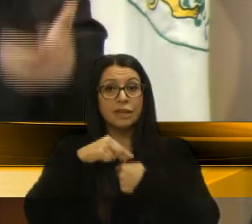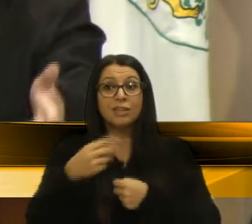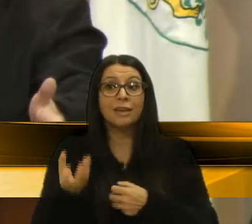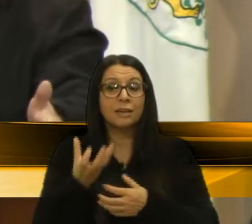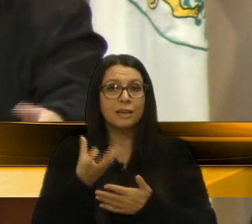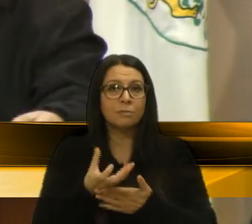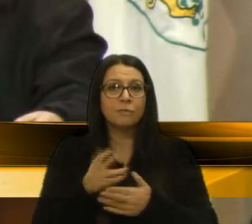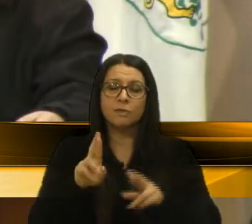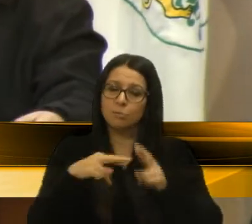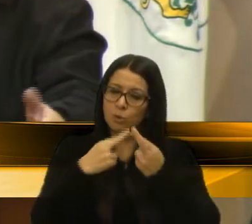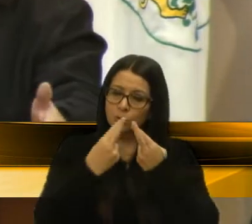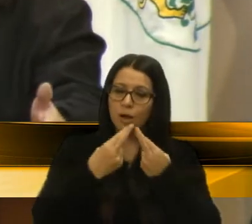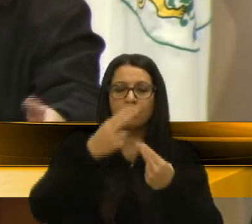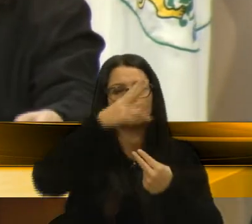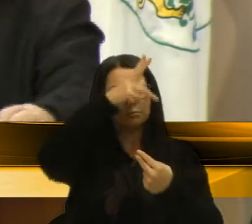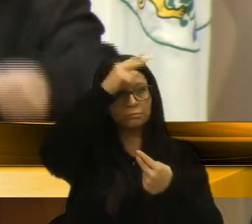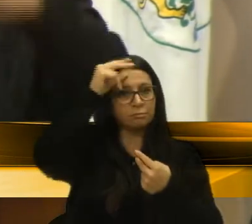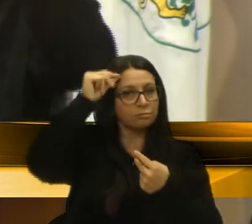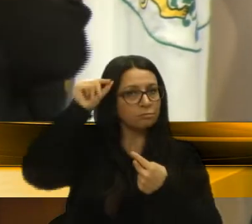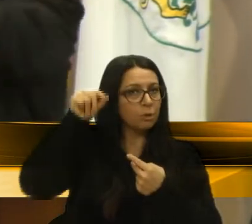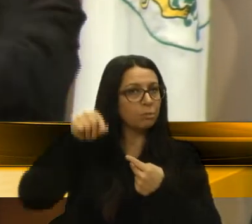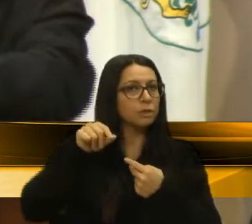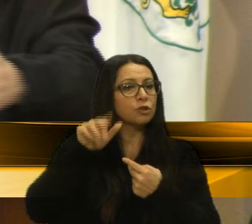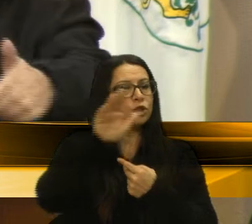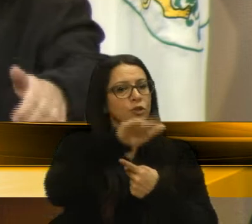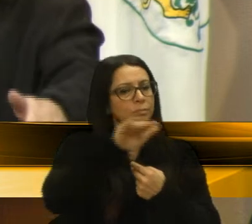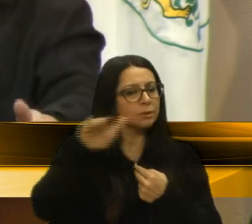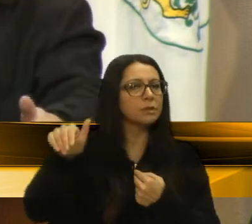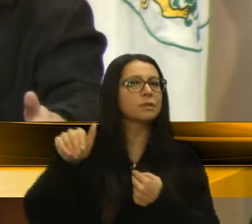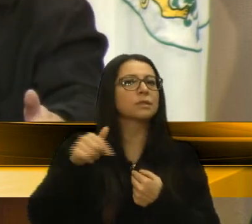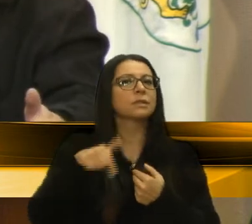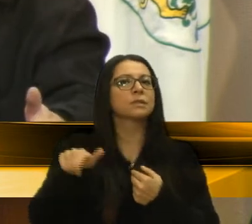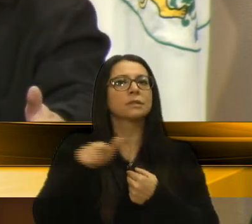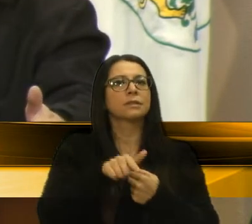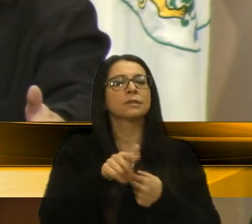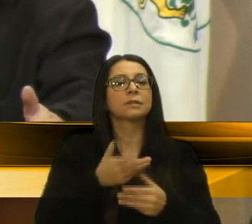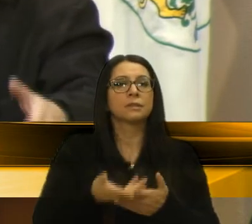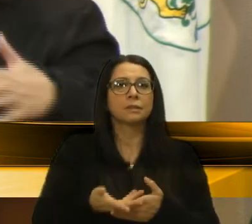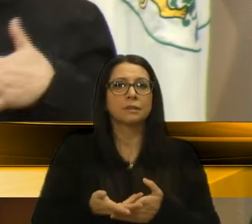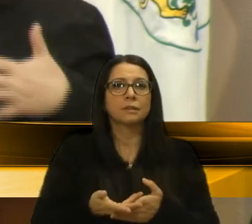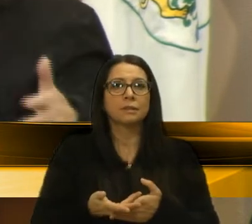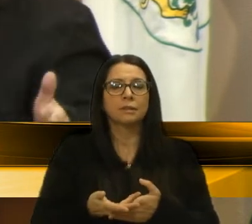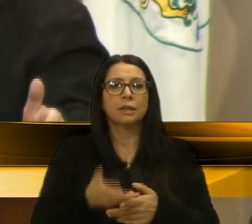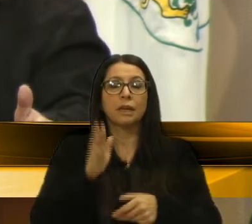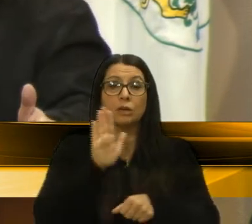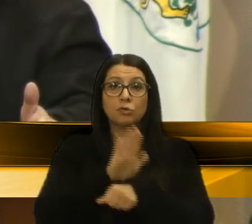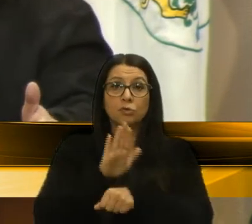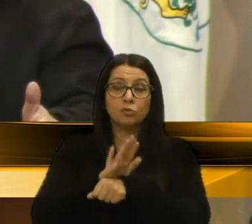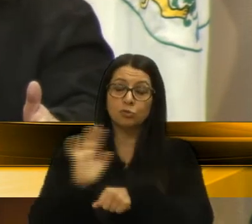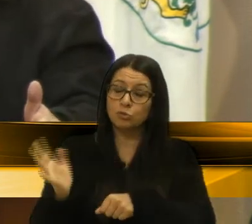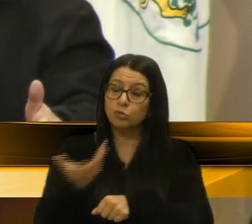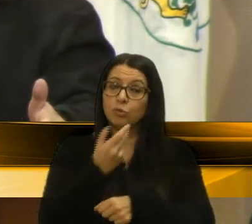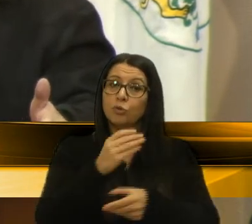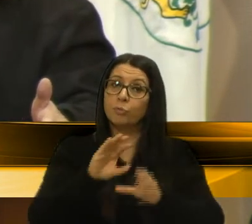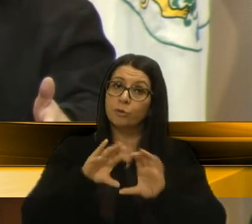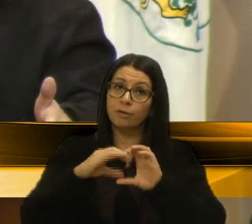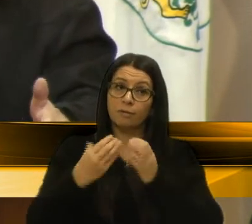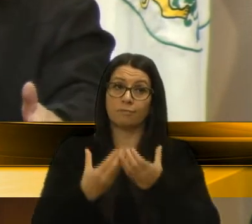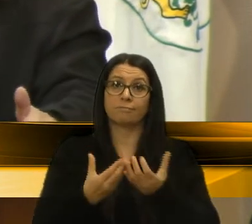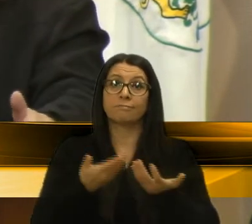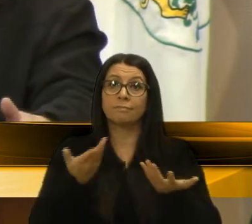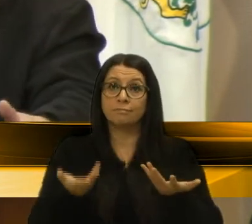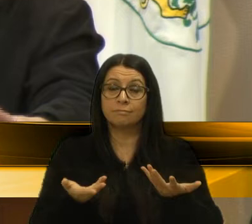fizemos audiências públicas, reuniões públicas, fizemos audiência pública, né? Contribuições de toda a comunidade, e